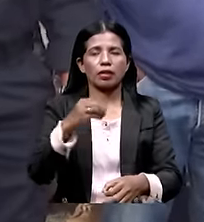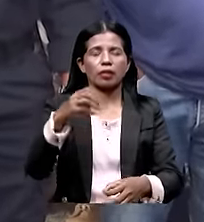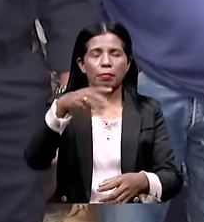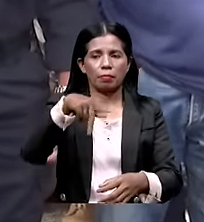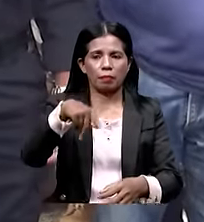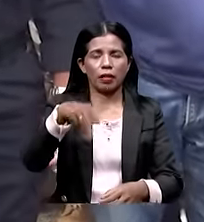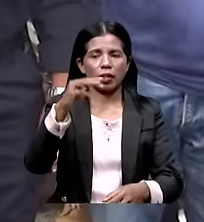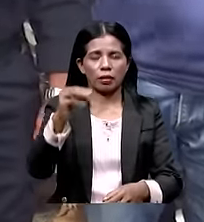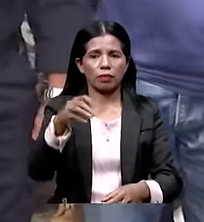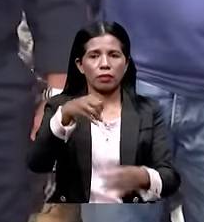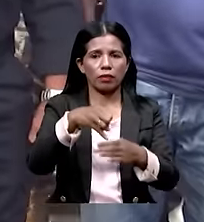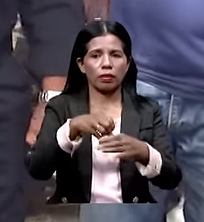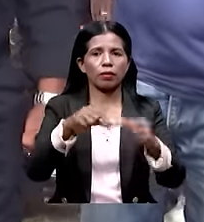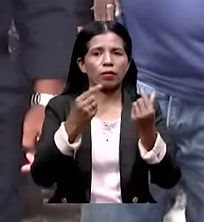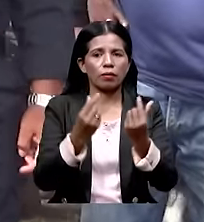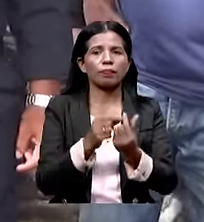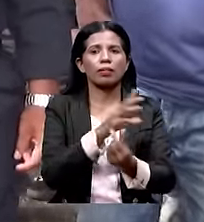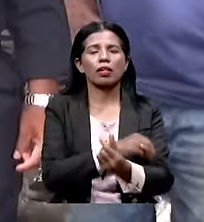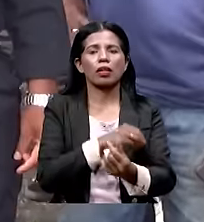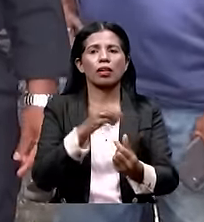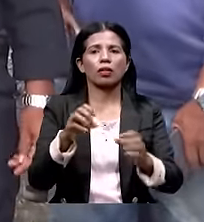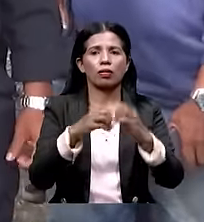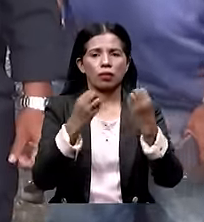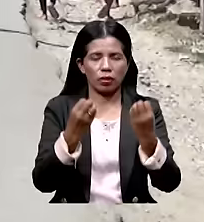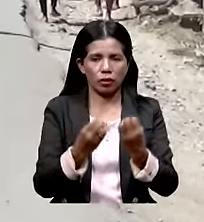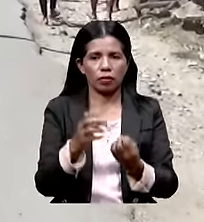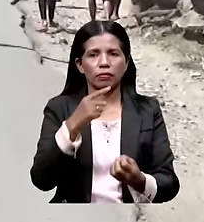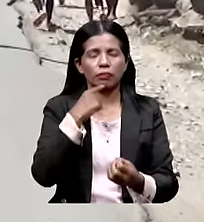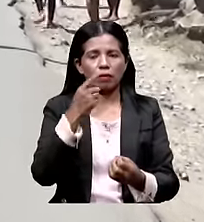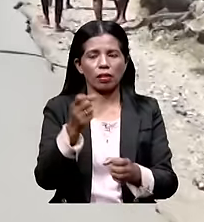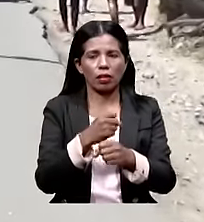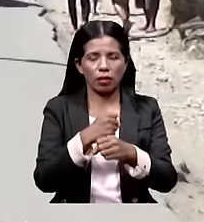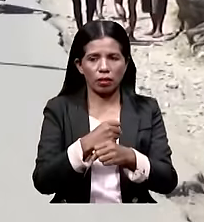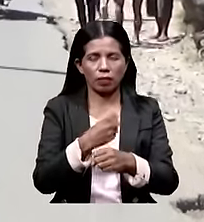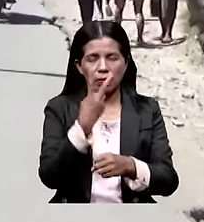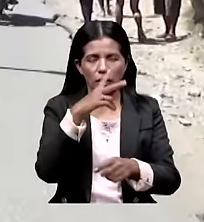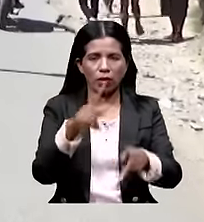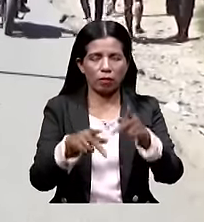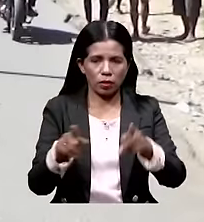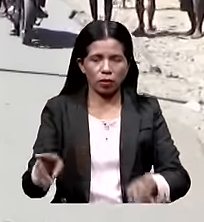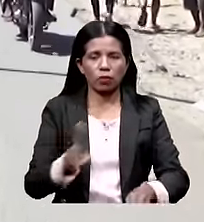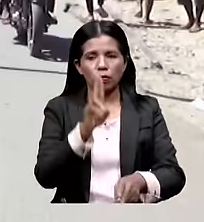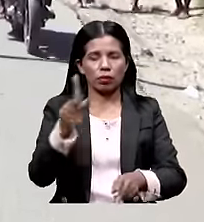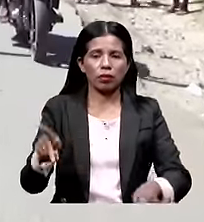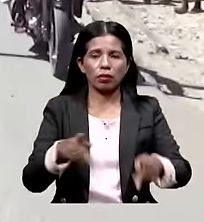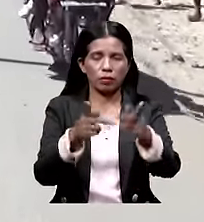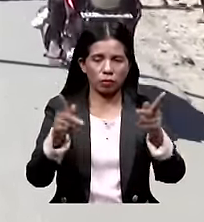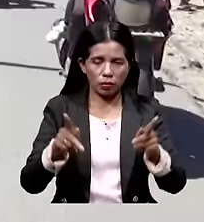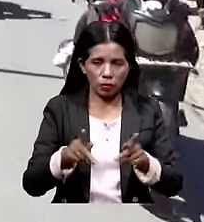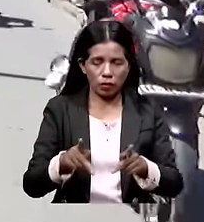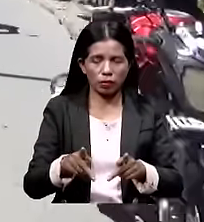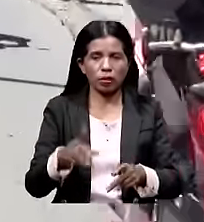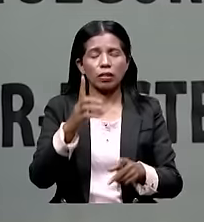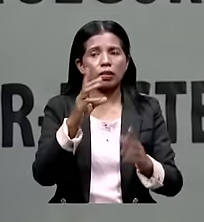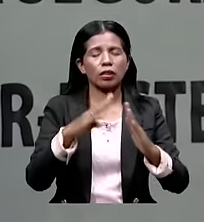equipa conjunta Secretaria de Estado Toponímia na Organização Urbana, Nian, halo despejo ba ocupante espaço público e a cidade de Lê. Presidente,